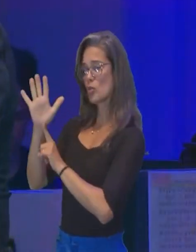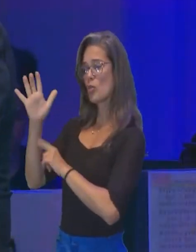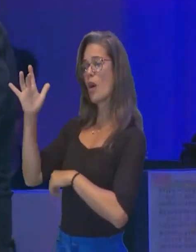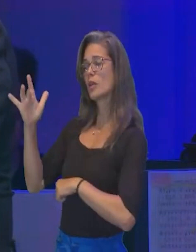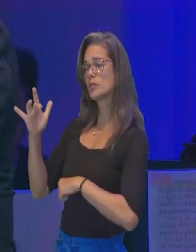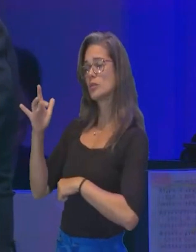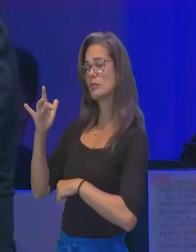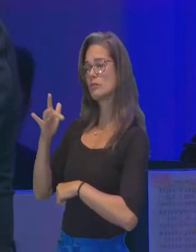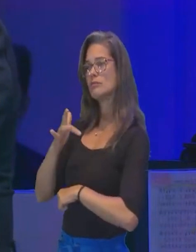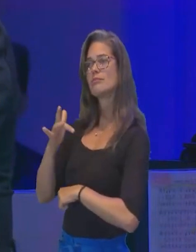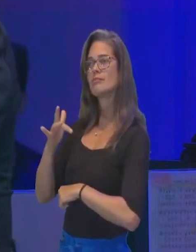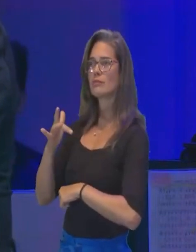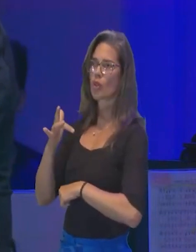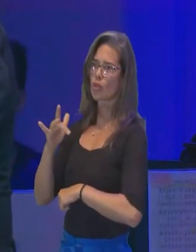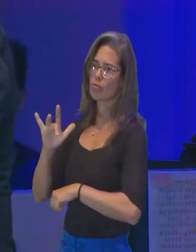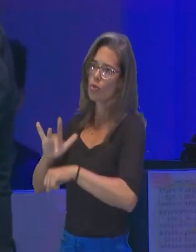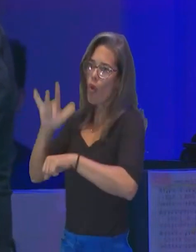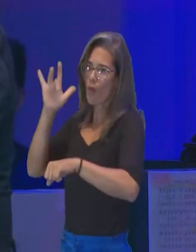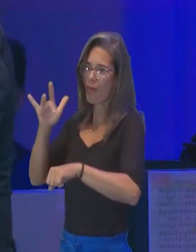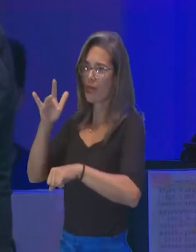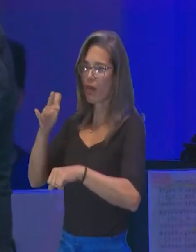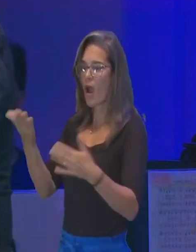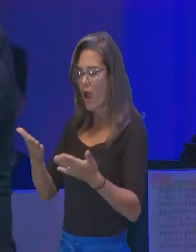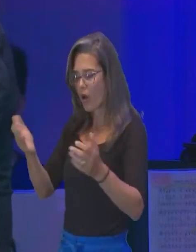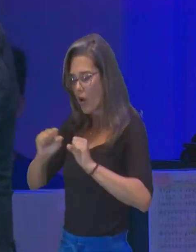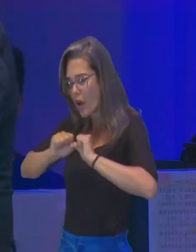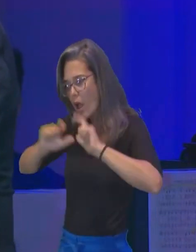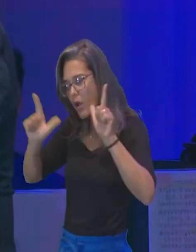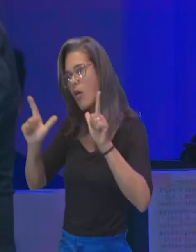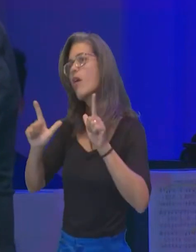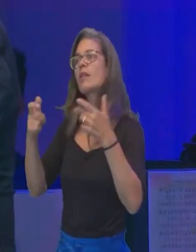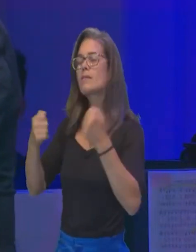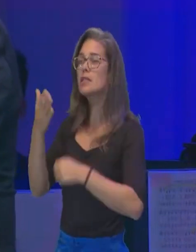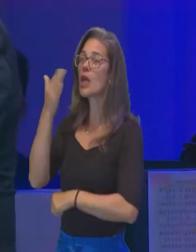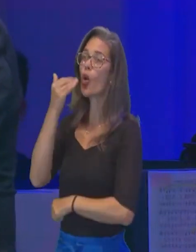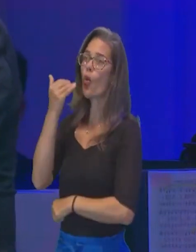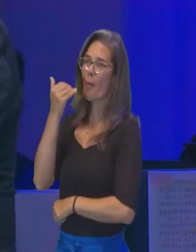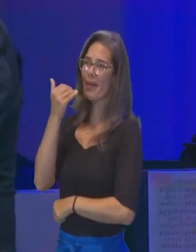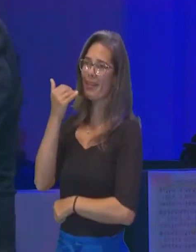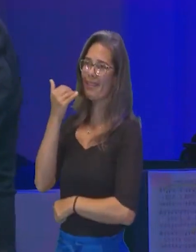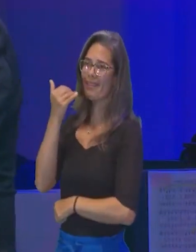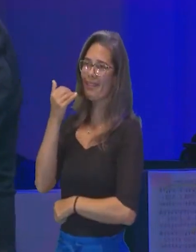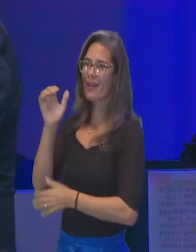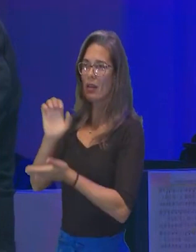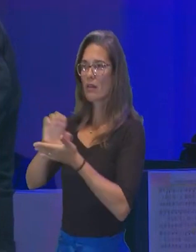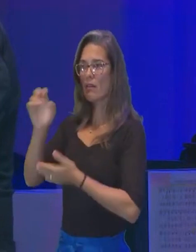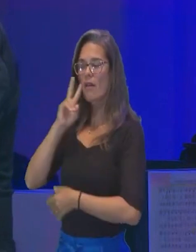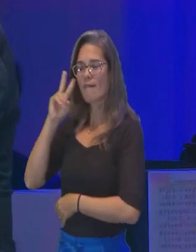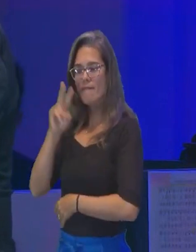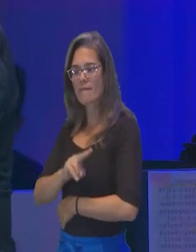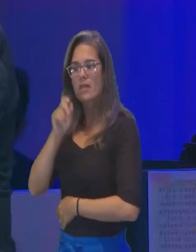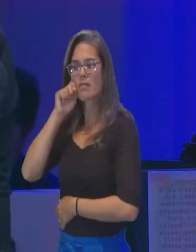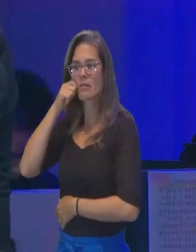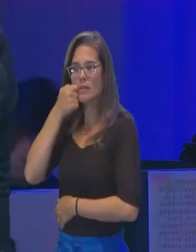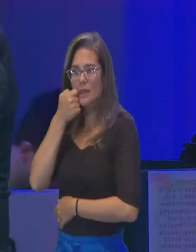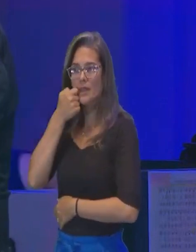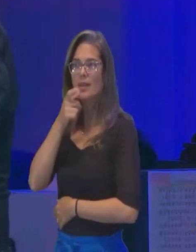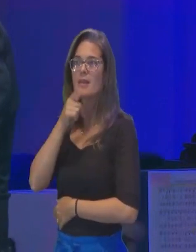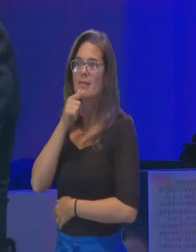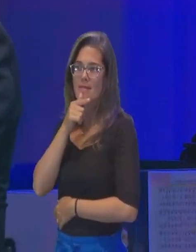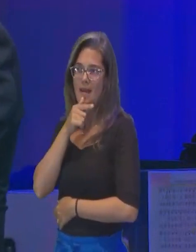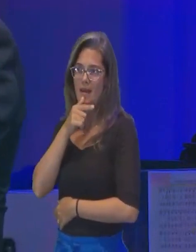disse: levanta-te e come. Olhou ele e viu, junto à cabeceira, um pão cozido sobre pedras em brasa e uma botija de